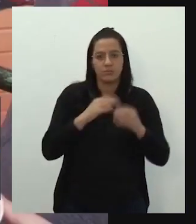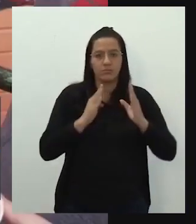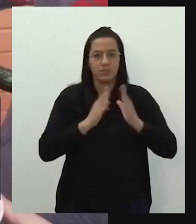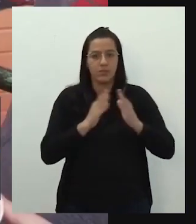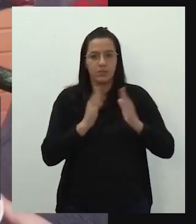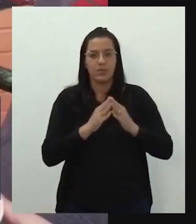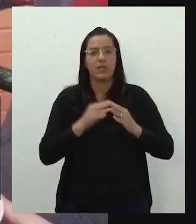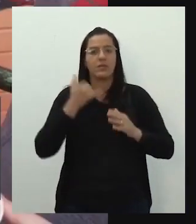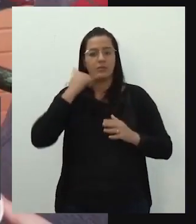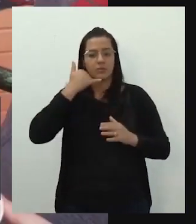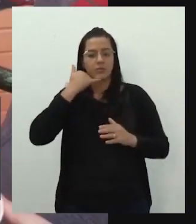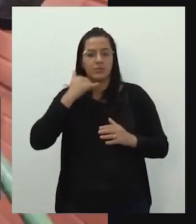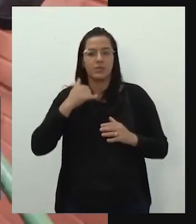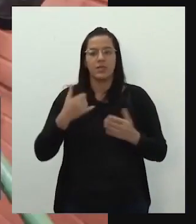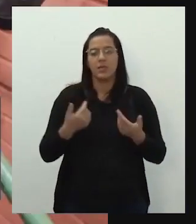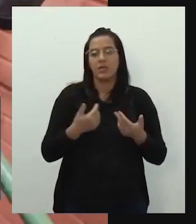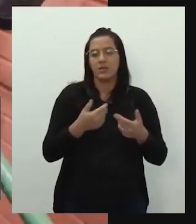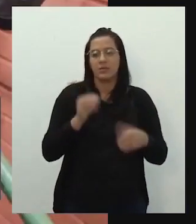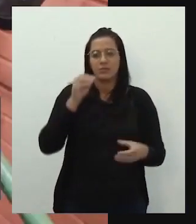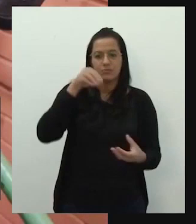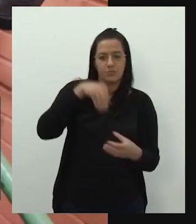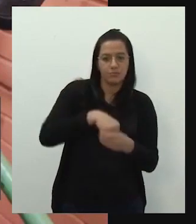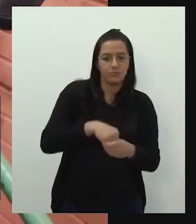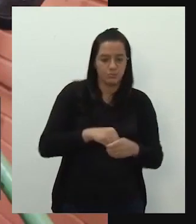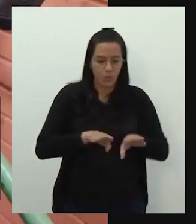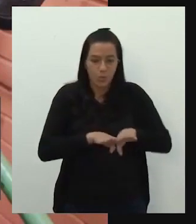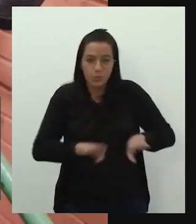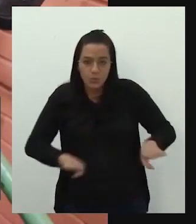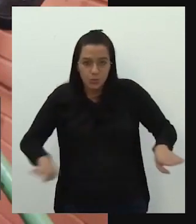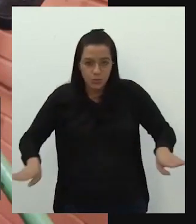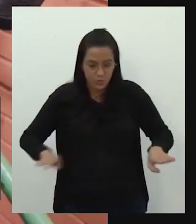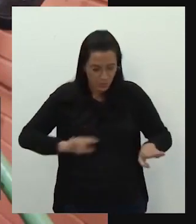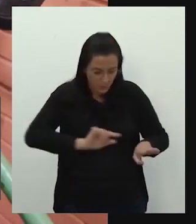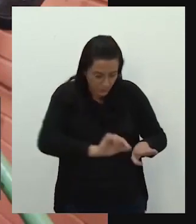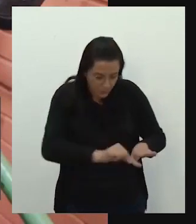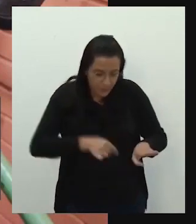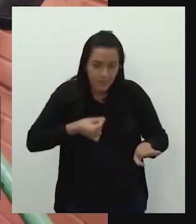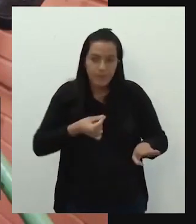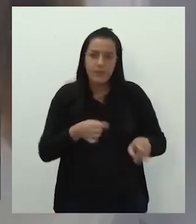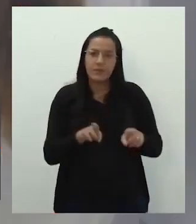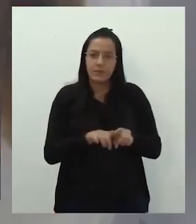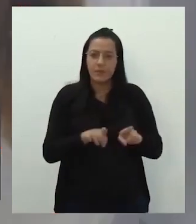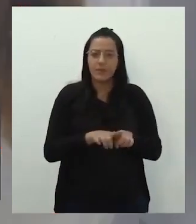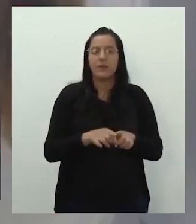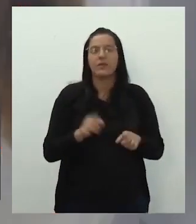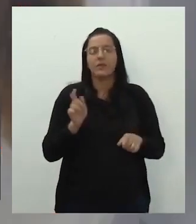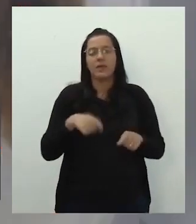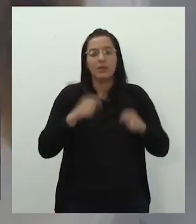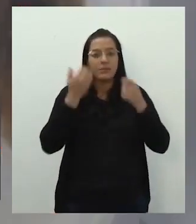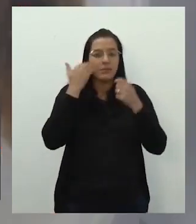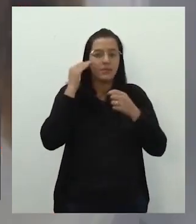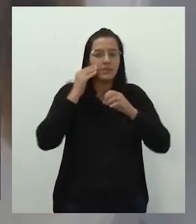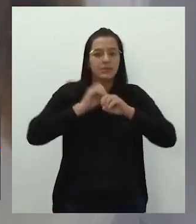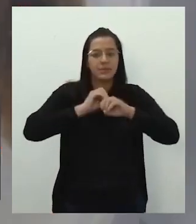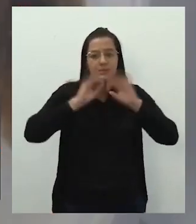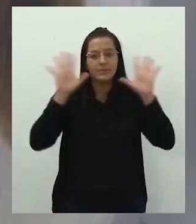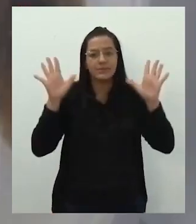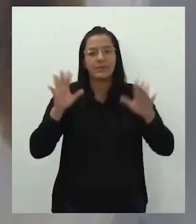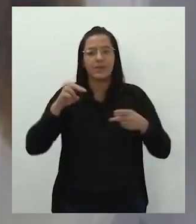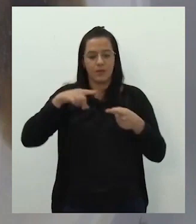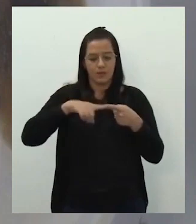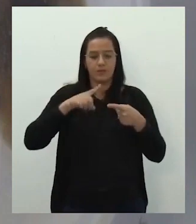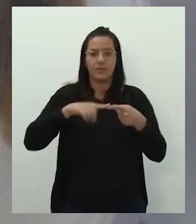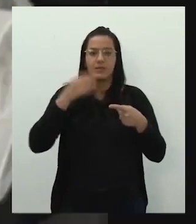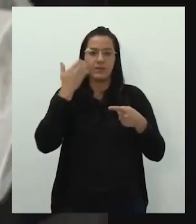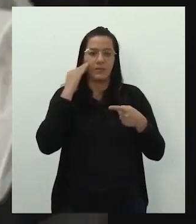do celular, do chão, etc. Assim, através da observação, podem compreender melhor os reinos Monera e